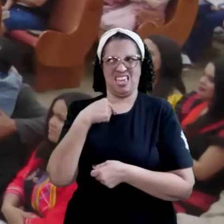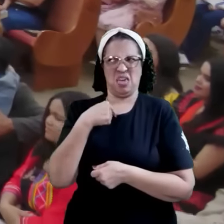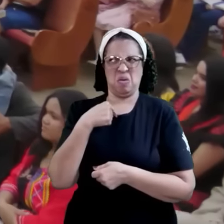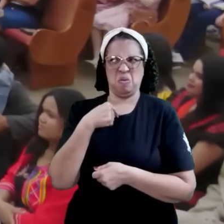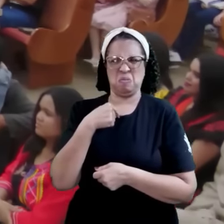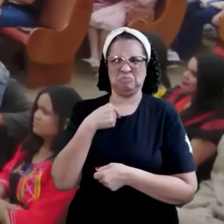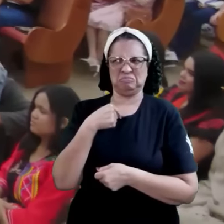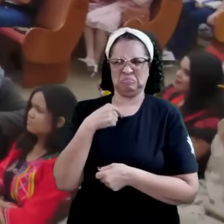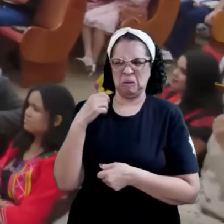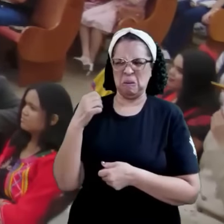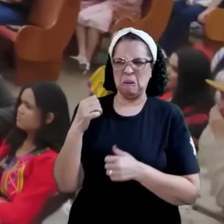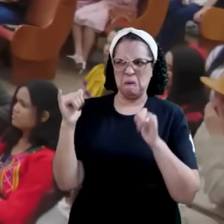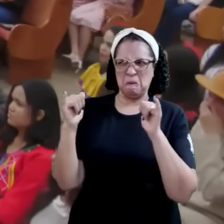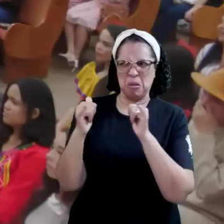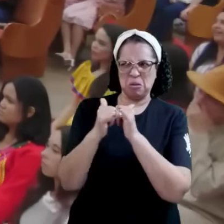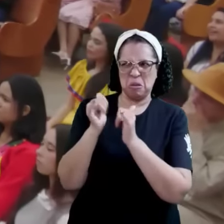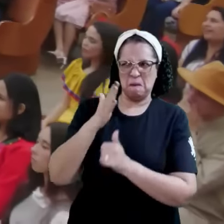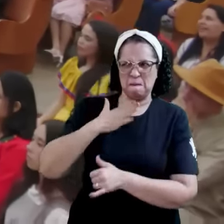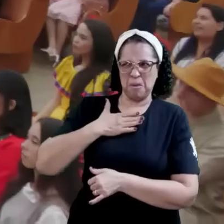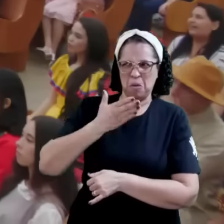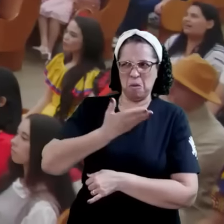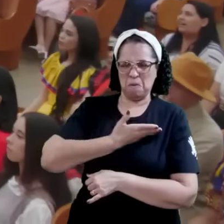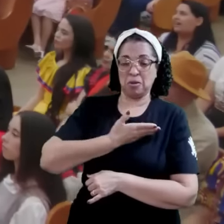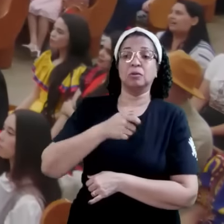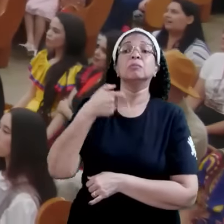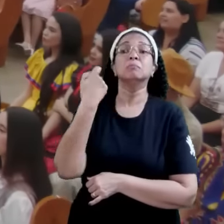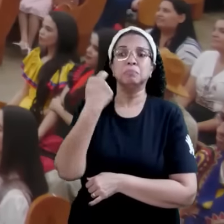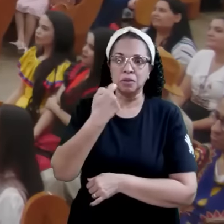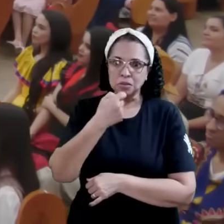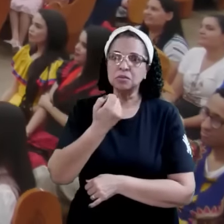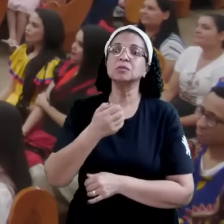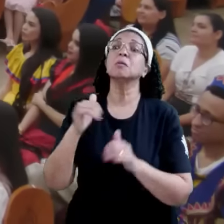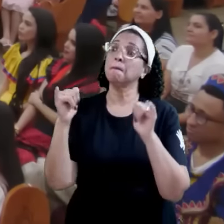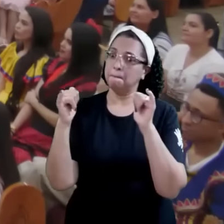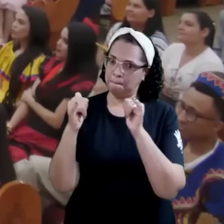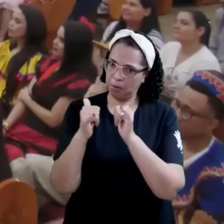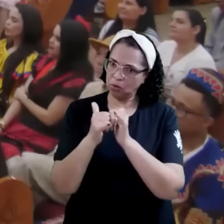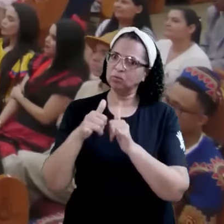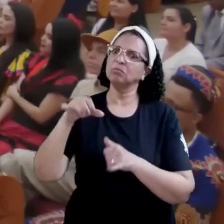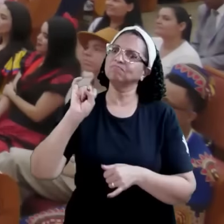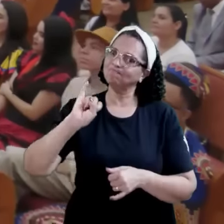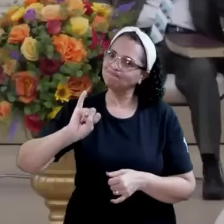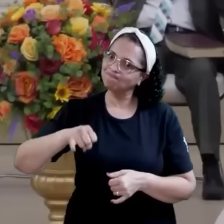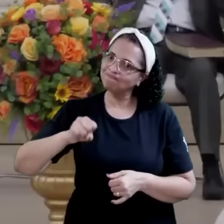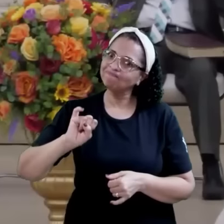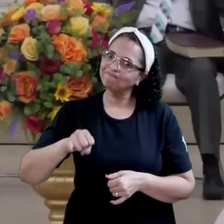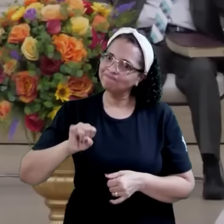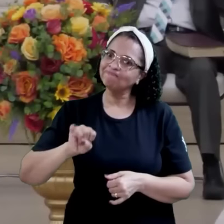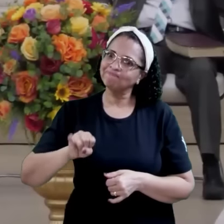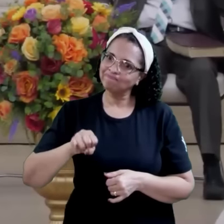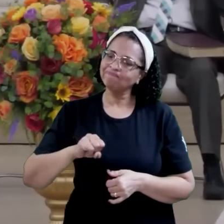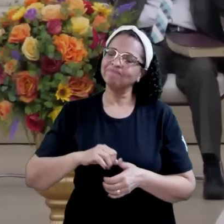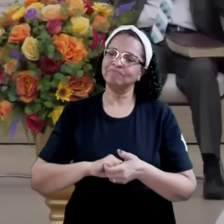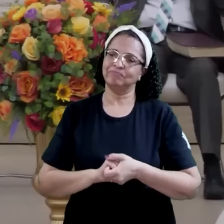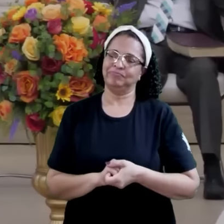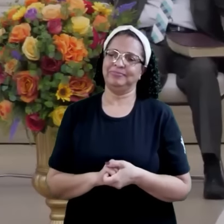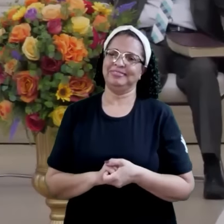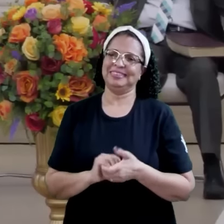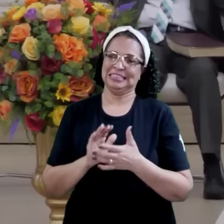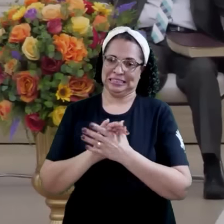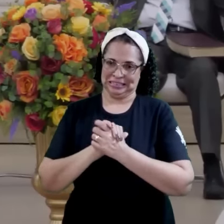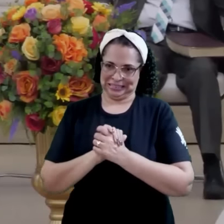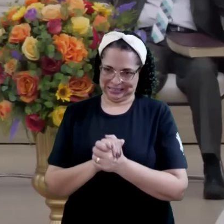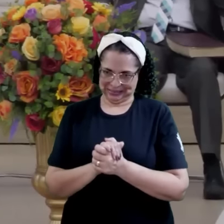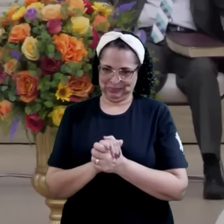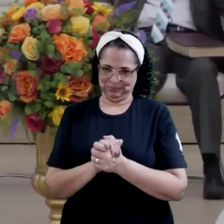sabe se Zaqueu o Pastor Jeremias falasse assim para Jesus ô ô Nazareno eu moro em tal Rua minha casa